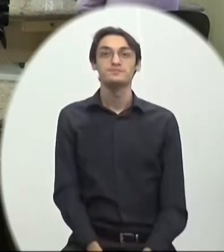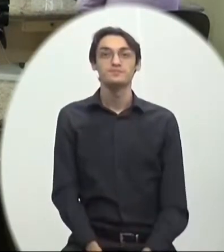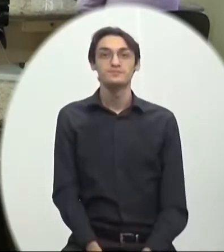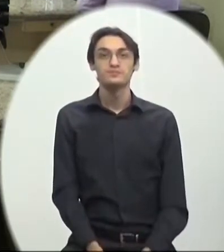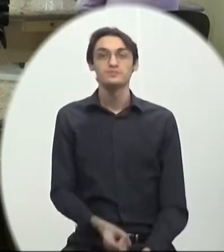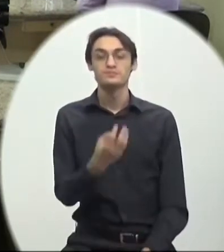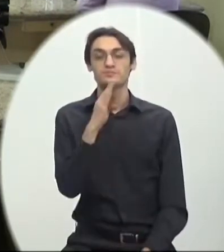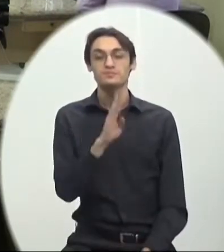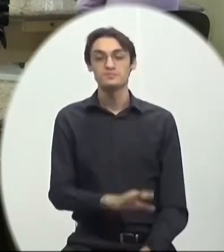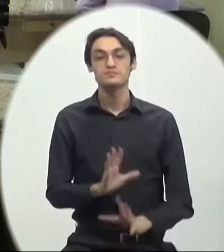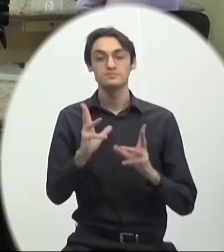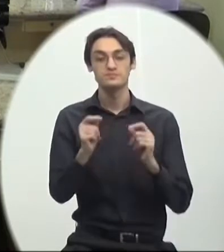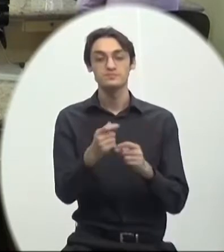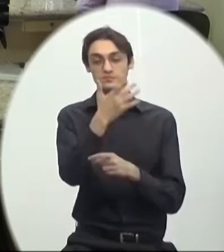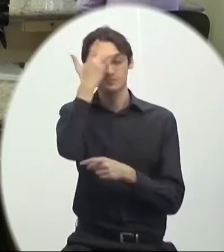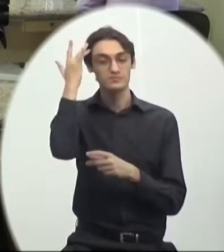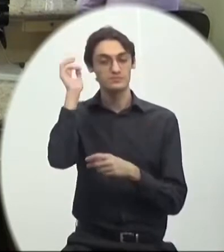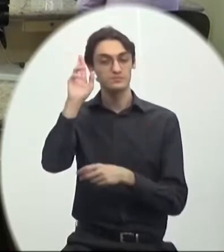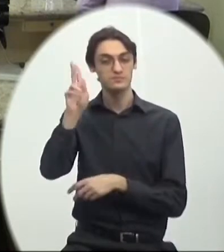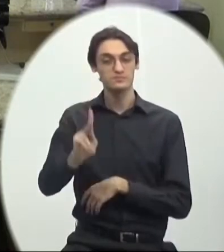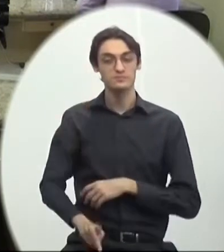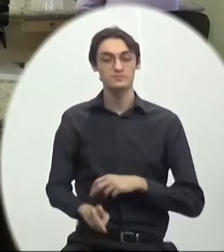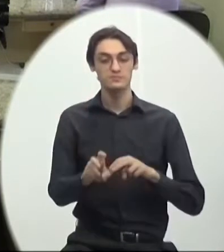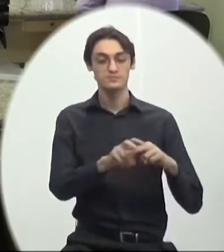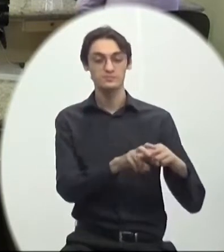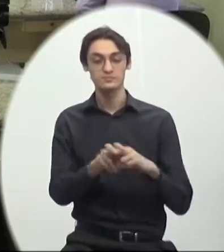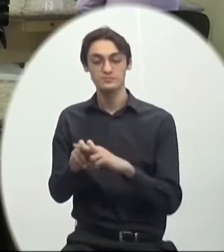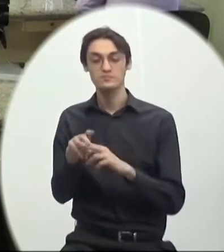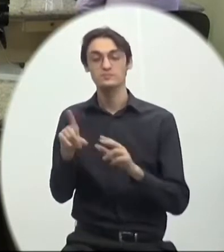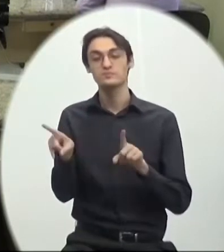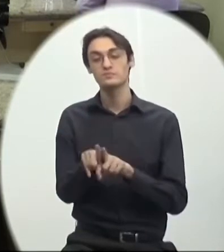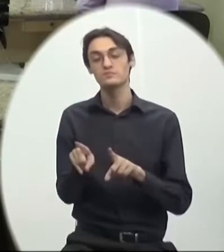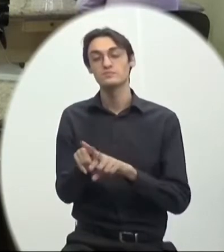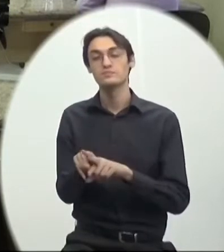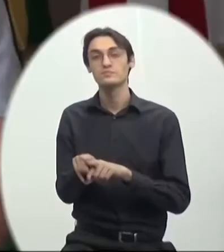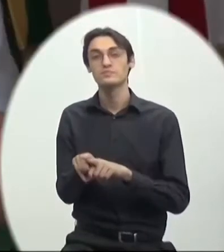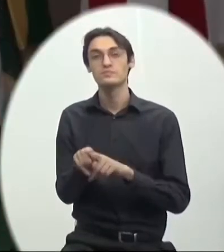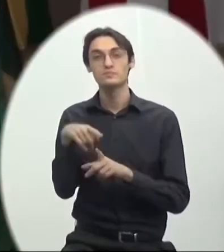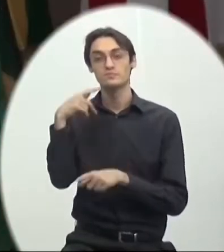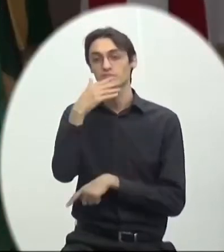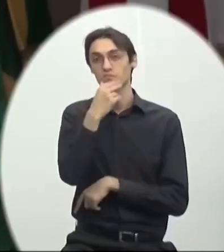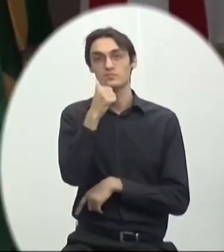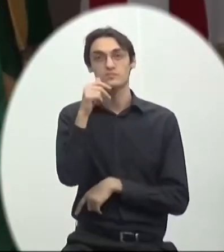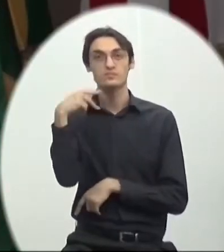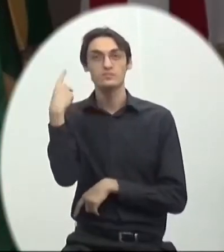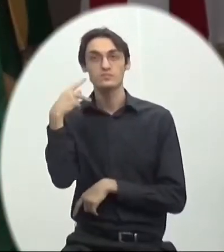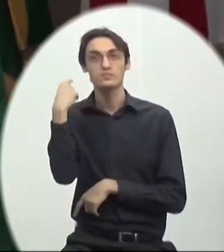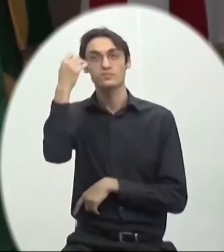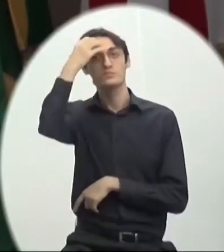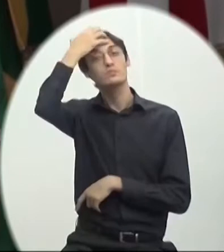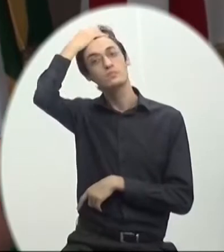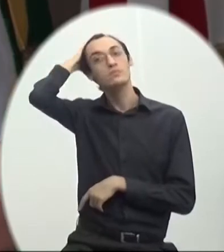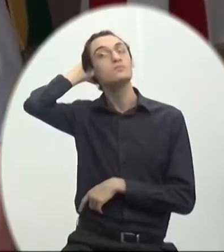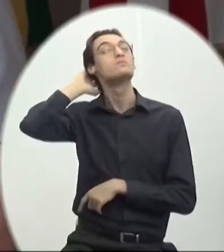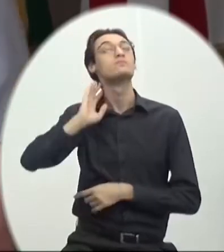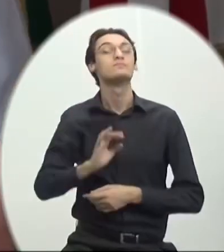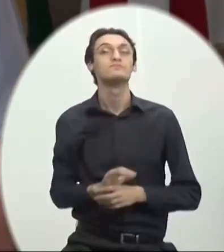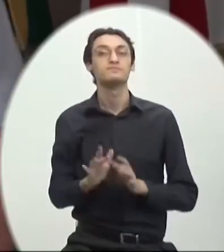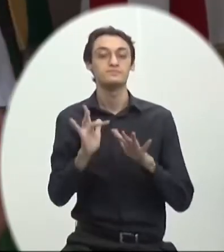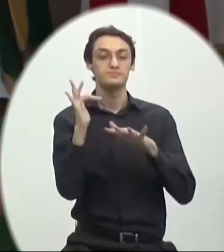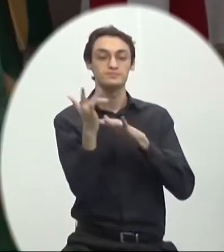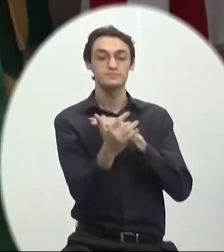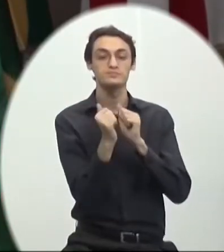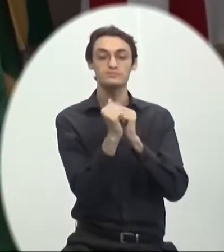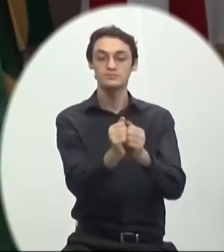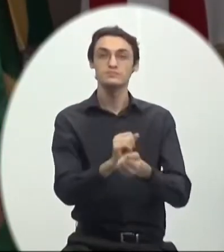Boa tarde a todos, senhor presidente, mesa, vereadores e vereadoras e aqueles que nos acompanham pela rede social. Meu assunto